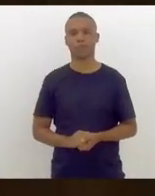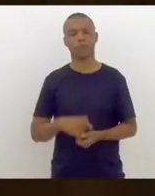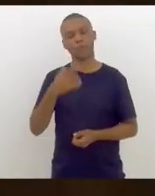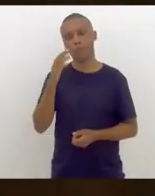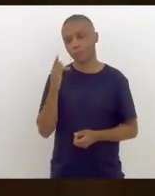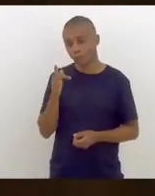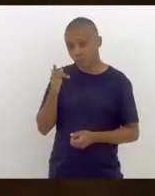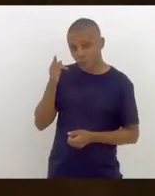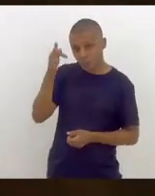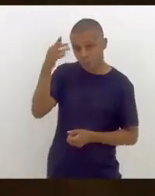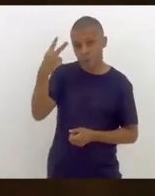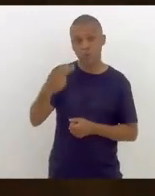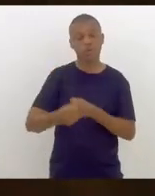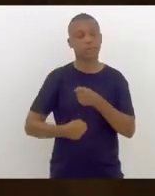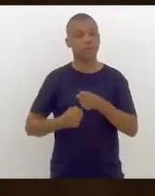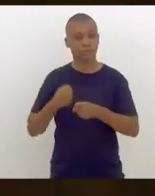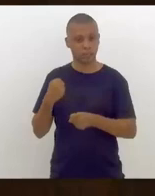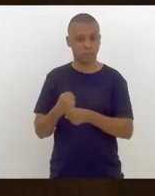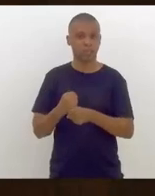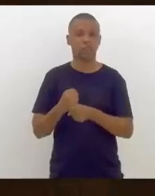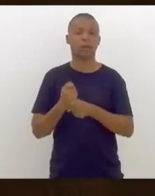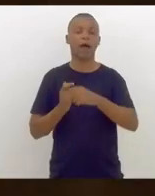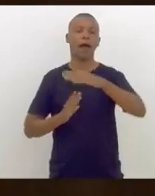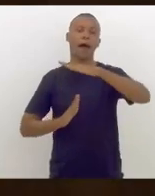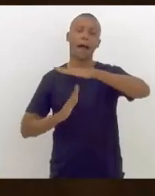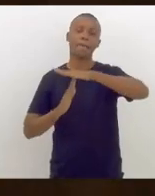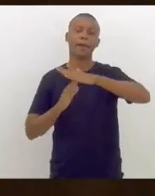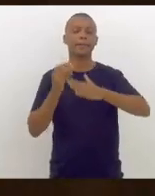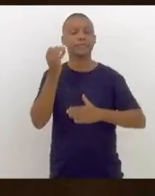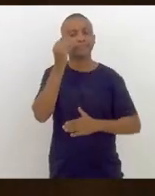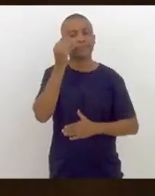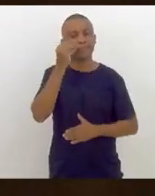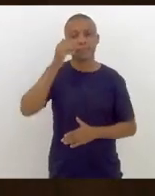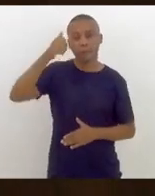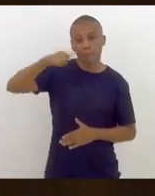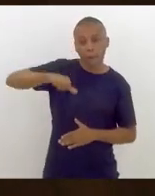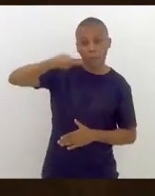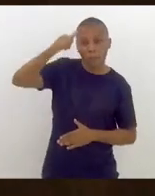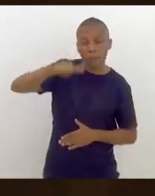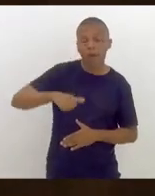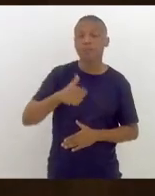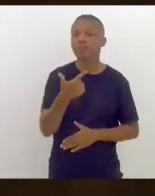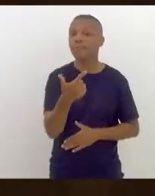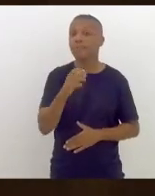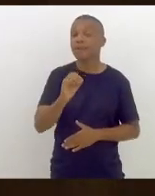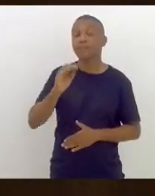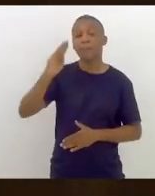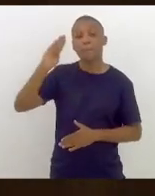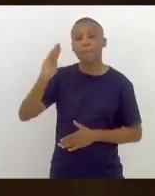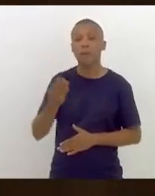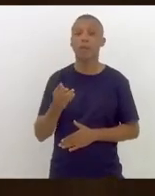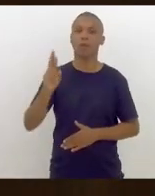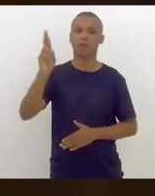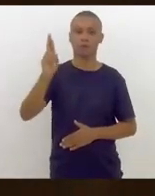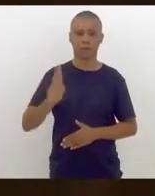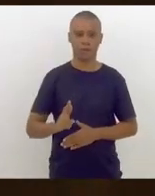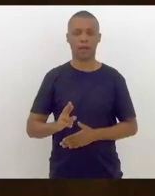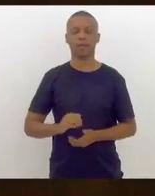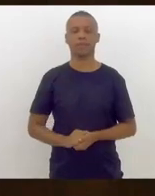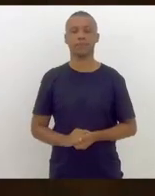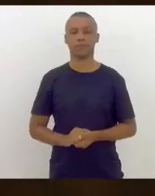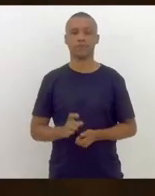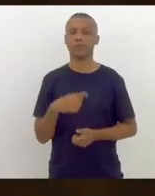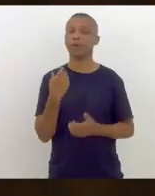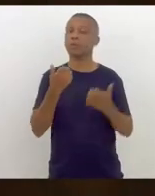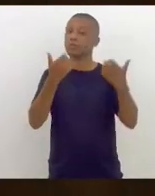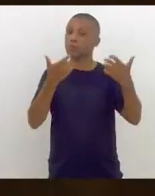dois anos a média que se prevê é em torno de 20 bilhões de reais então nós estamos falando aqui